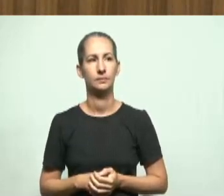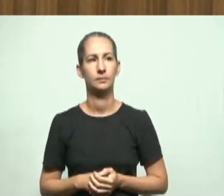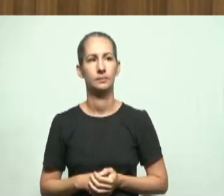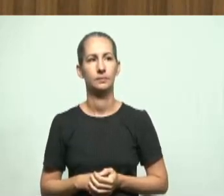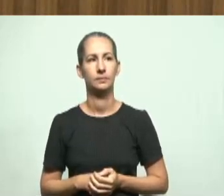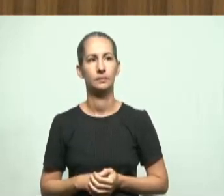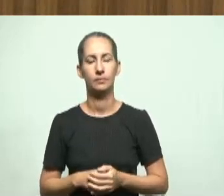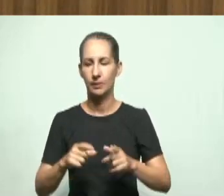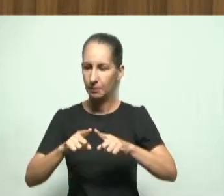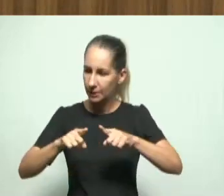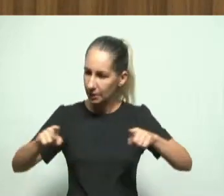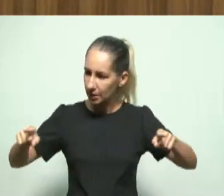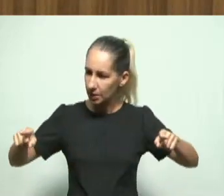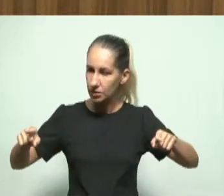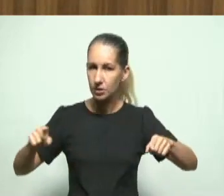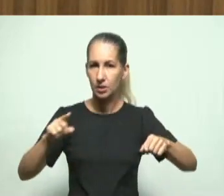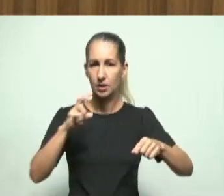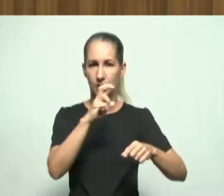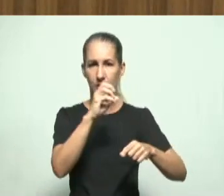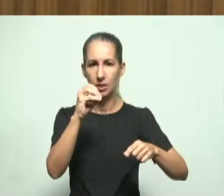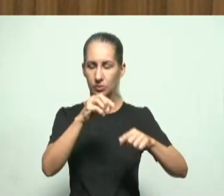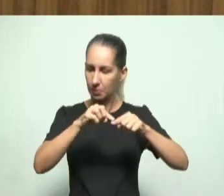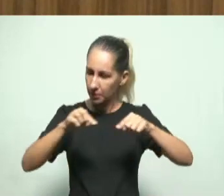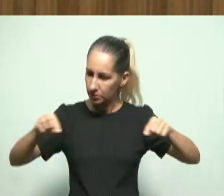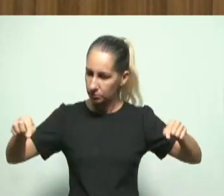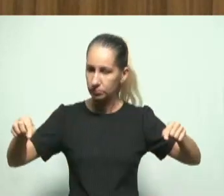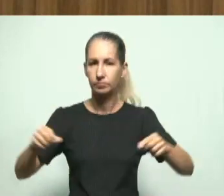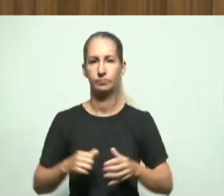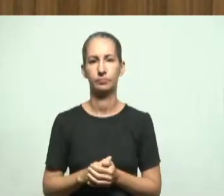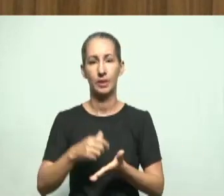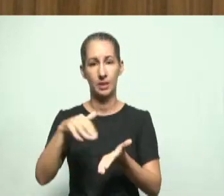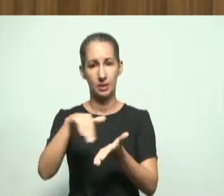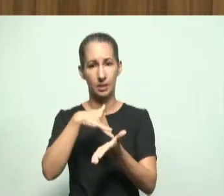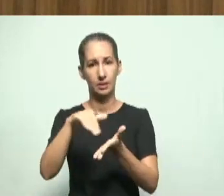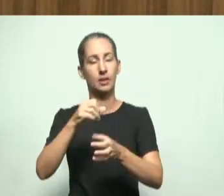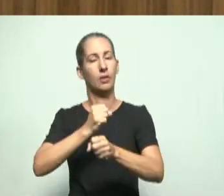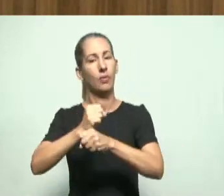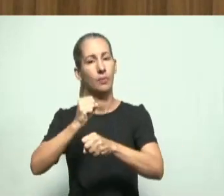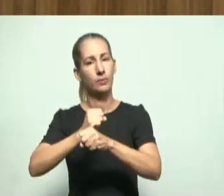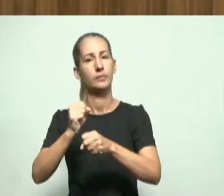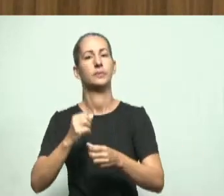numa metragem que não dá 500 metros. Então, a Secretaria de Obras,